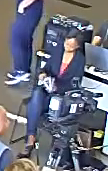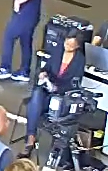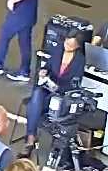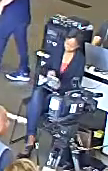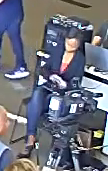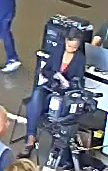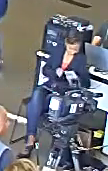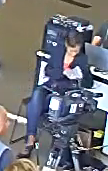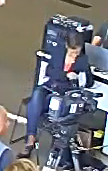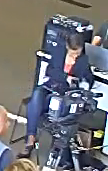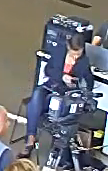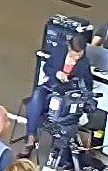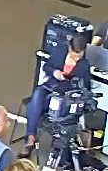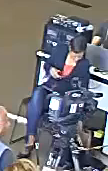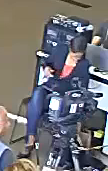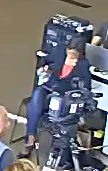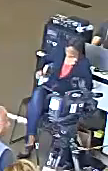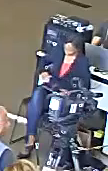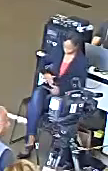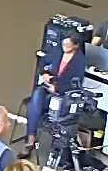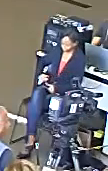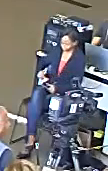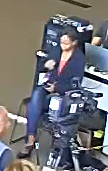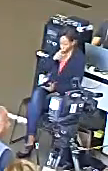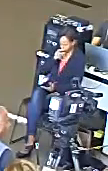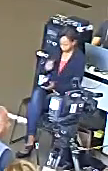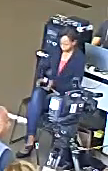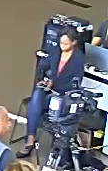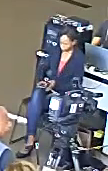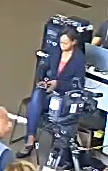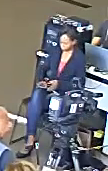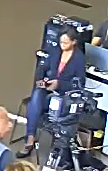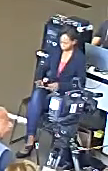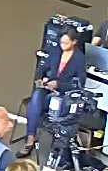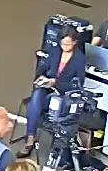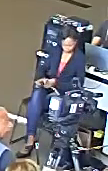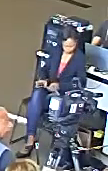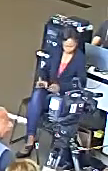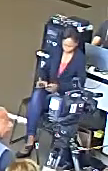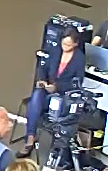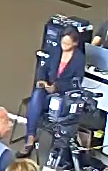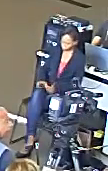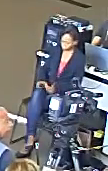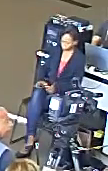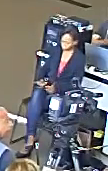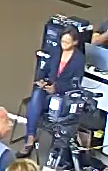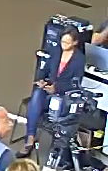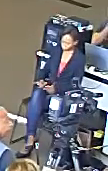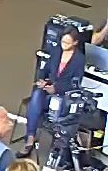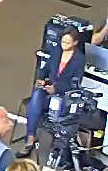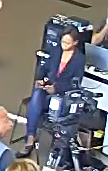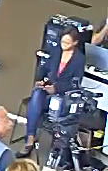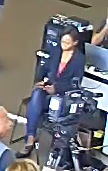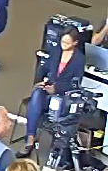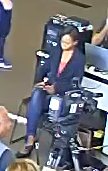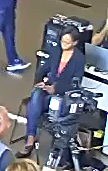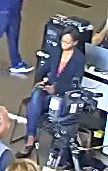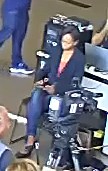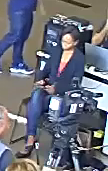no papel não fique só na promessa a gente tem que trabalhar em prol da defesa de direito das